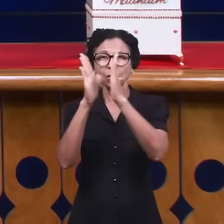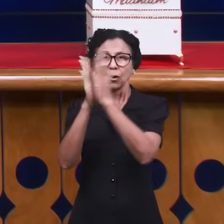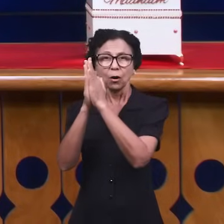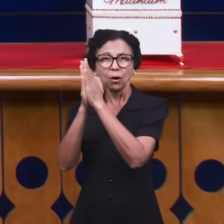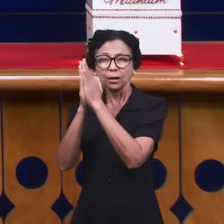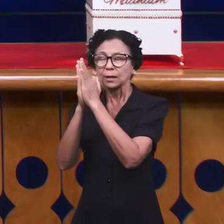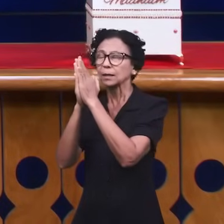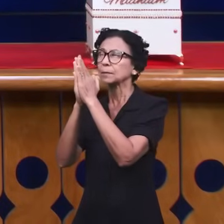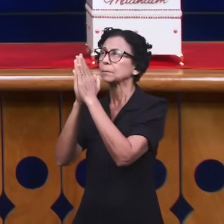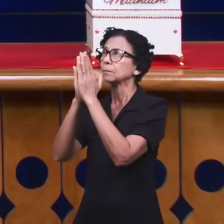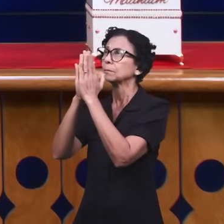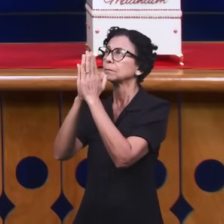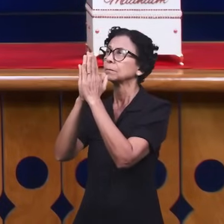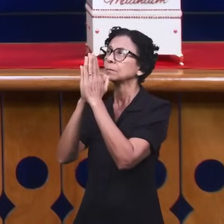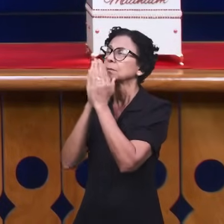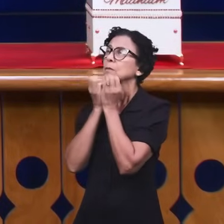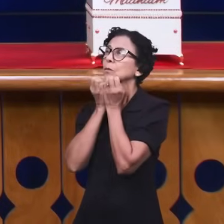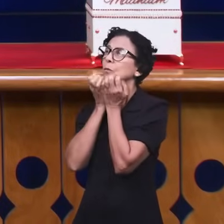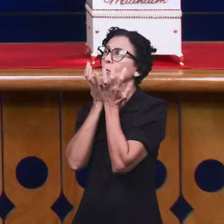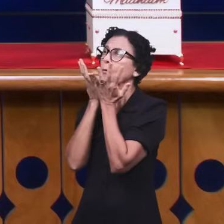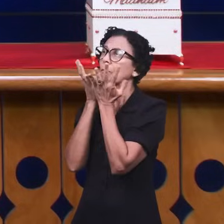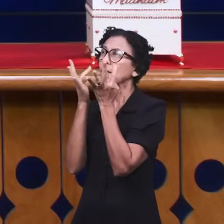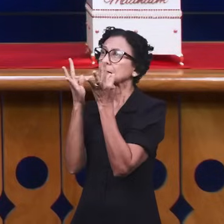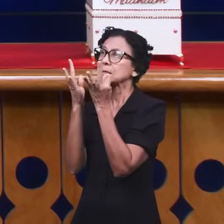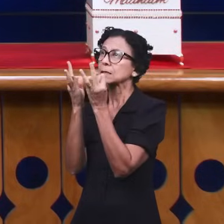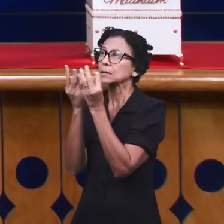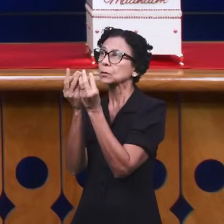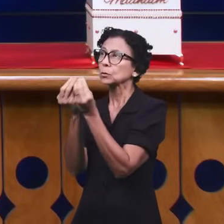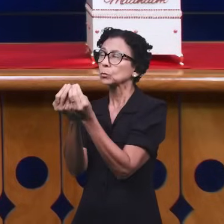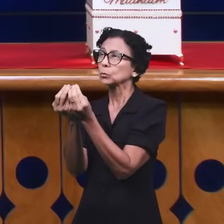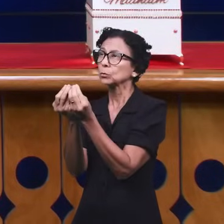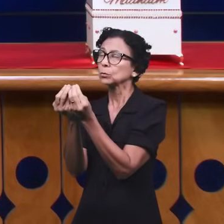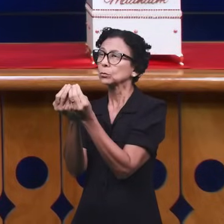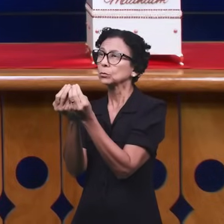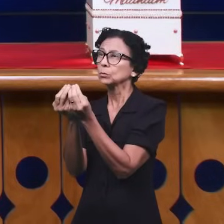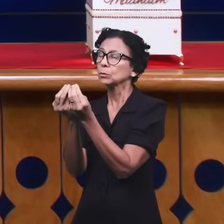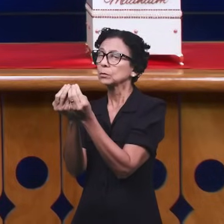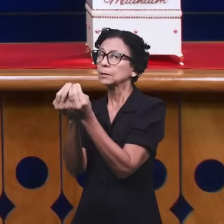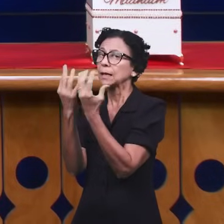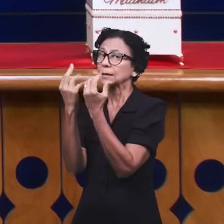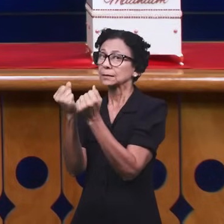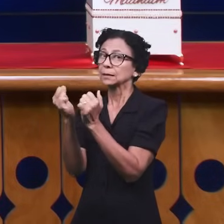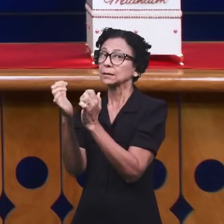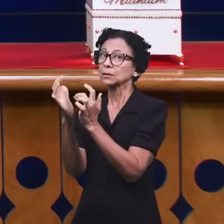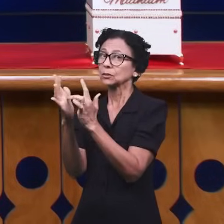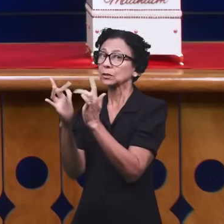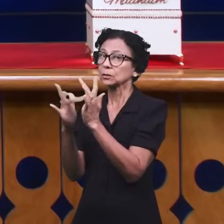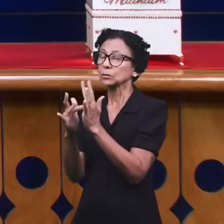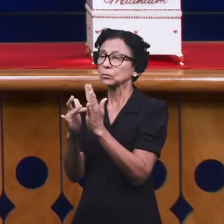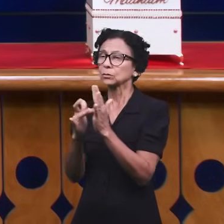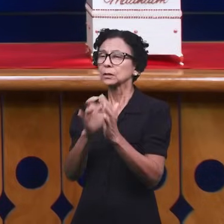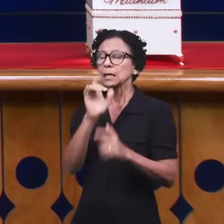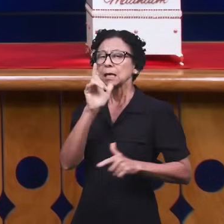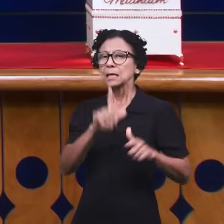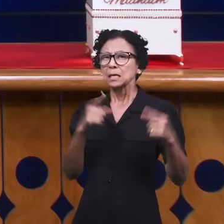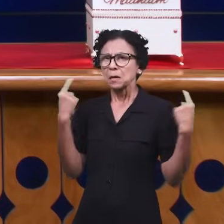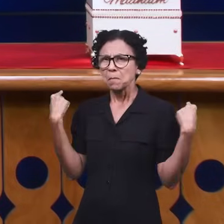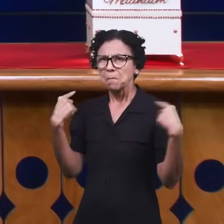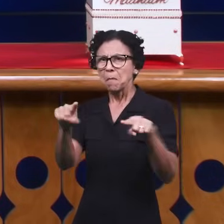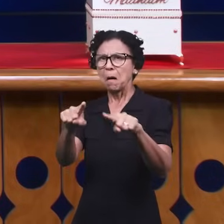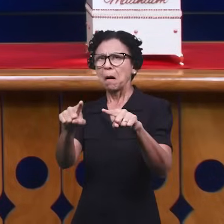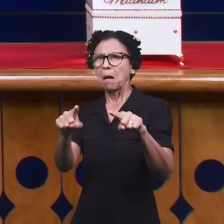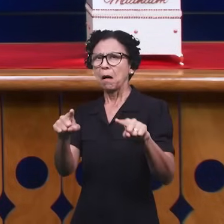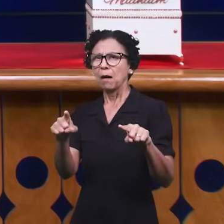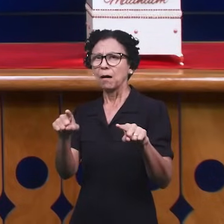você confia a Deus, o mundo se levanta. E as pessoas se levantam contra você, contra a sua